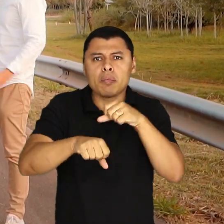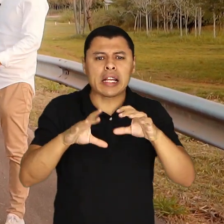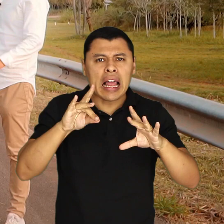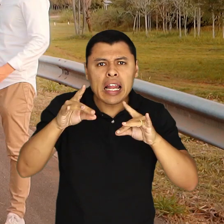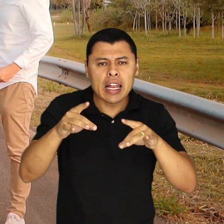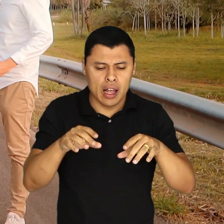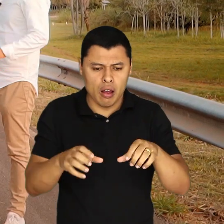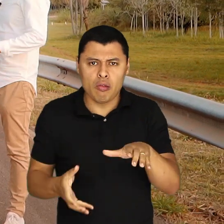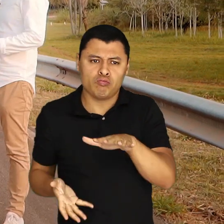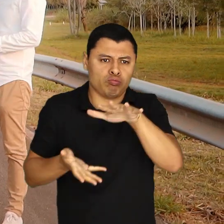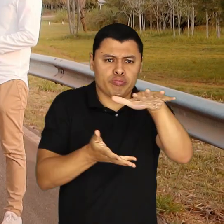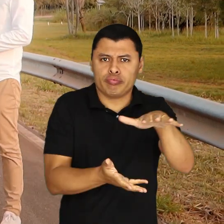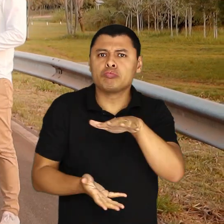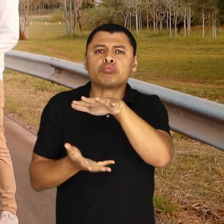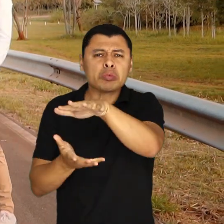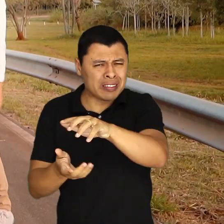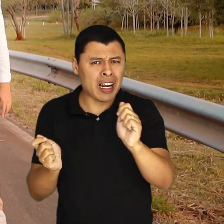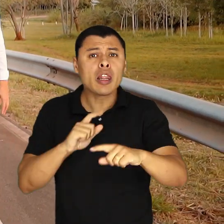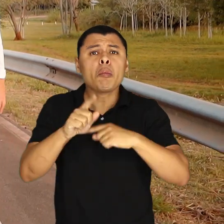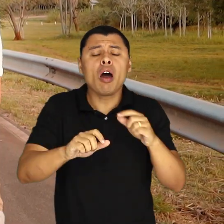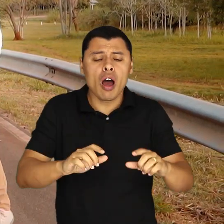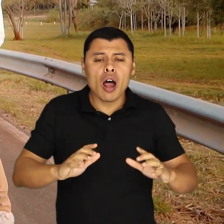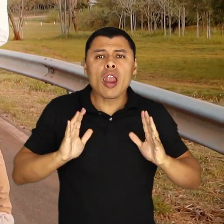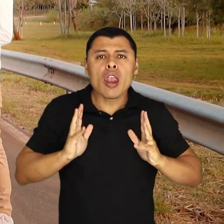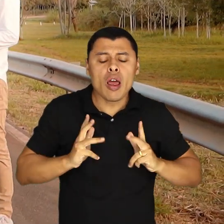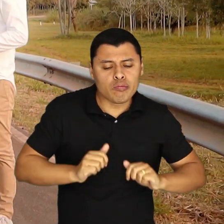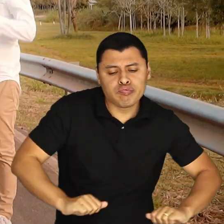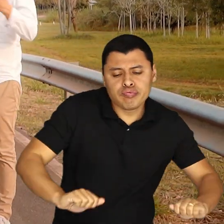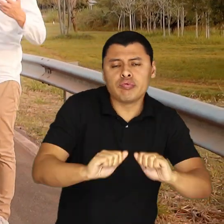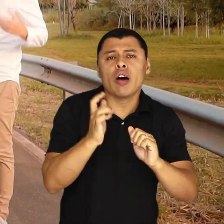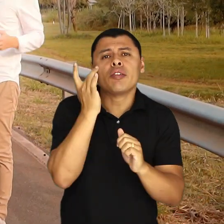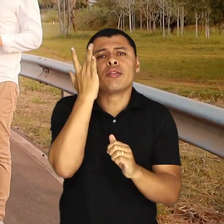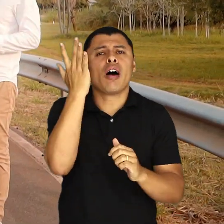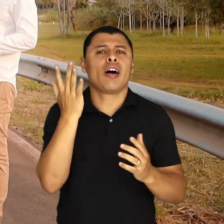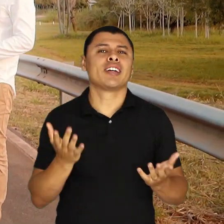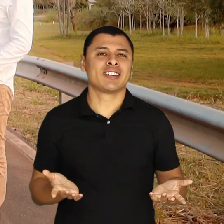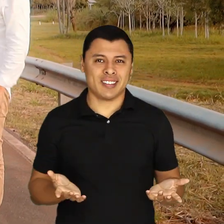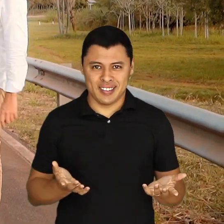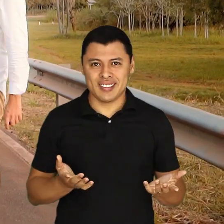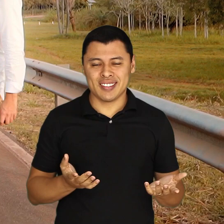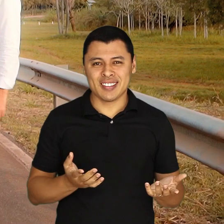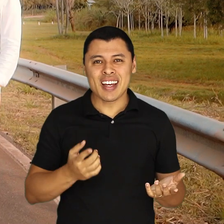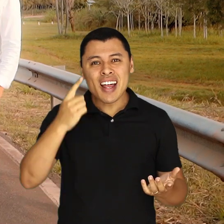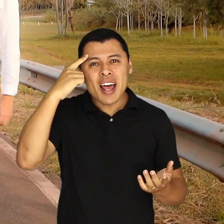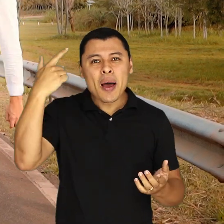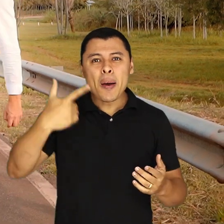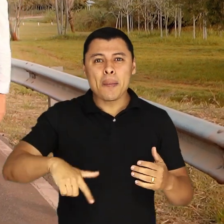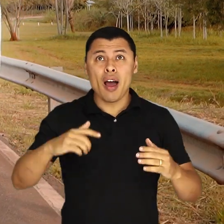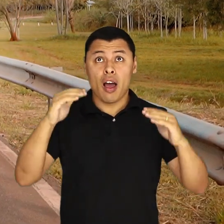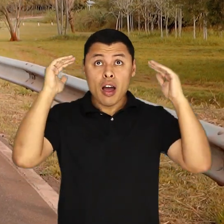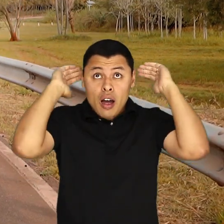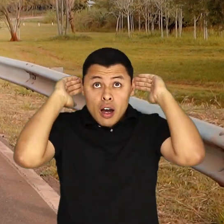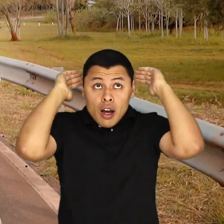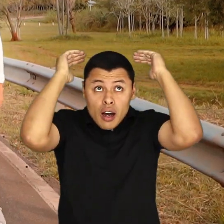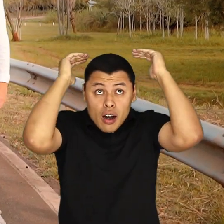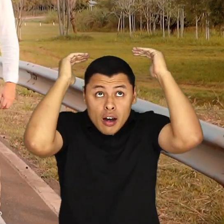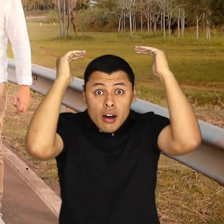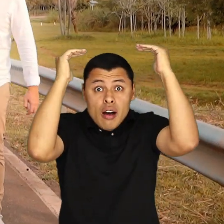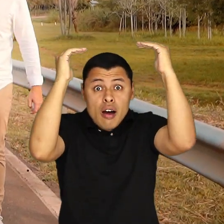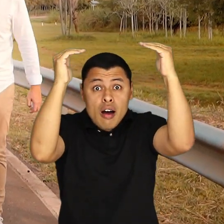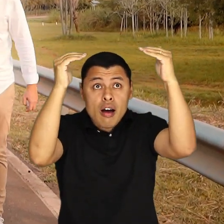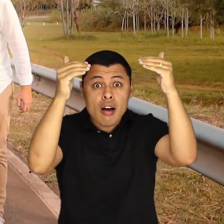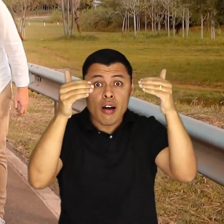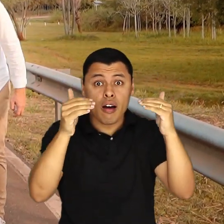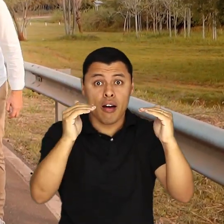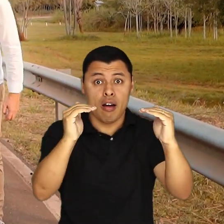alguma bike que você vai levar, alguma coisa assim, ajuda muito na limpeza, né? Especialmente depois de uma trilha. Lembra que eu falei da elevação do teto? É para